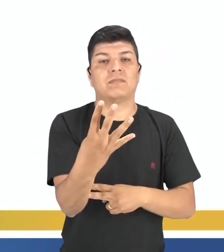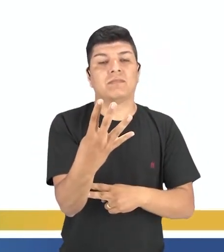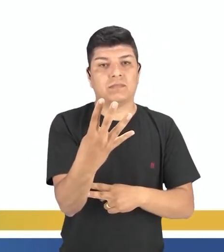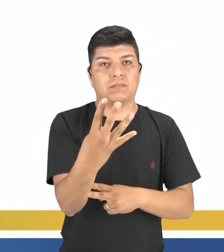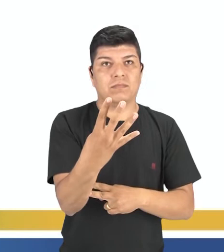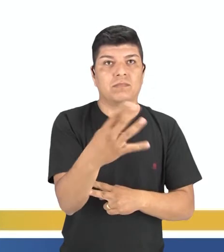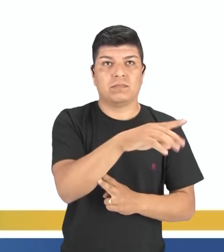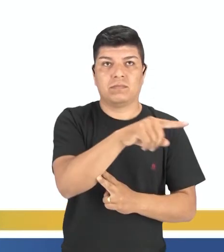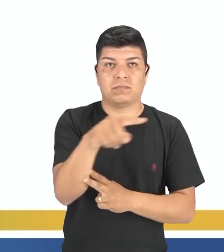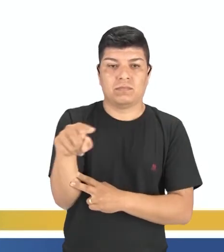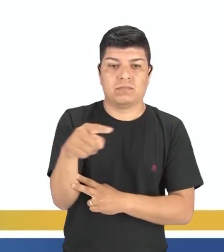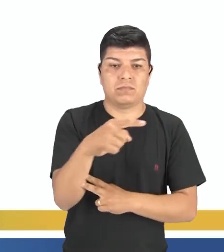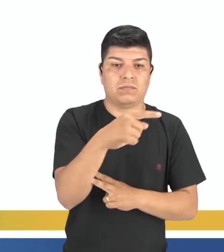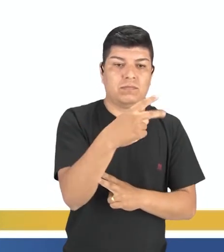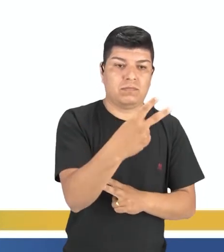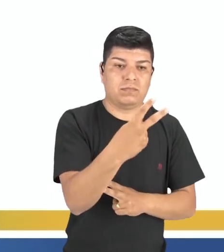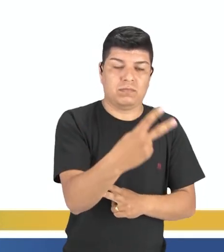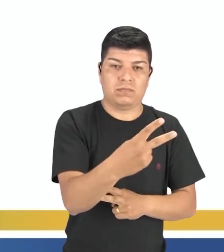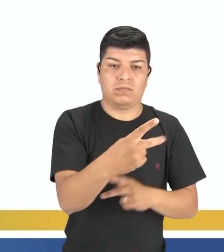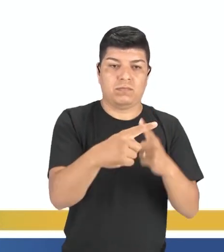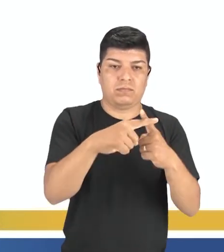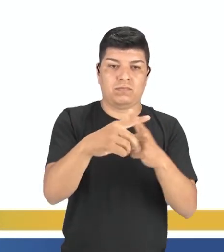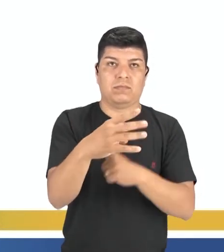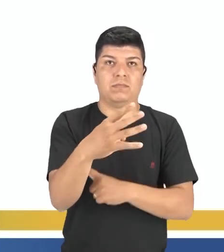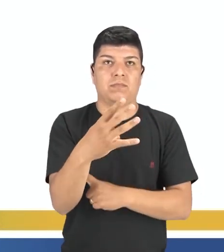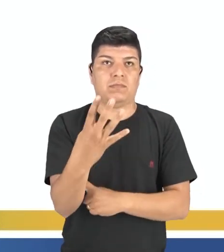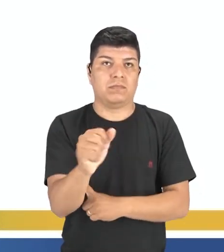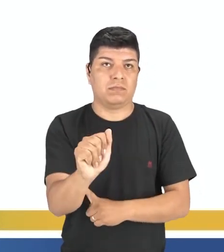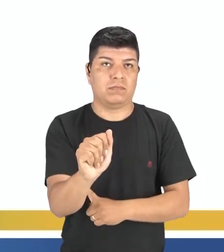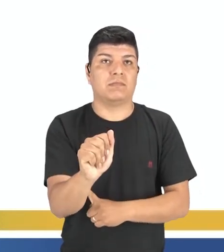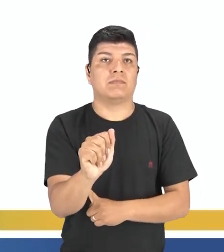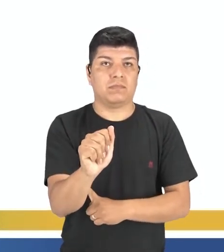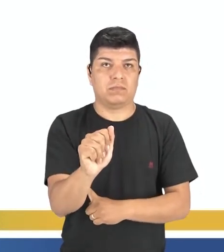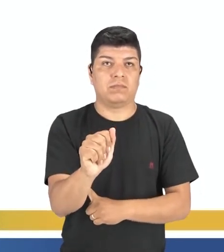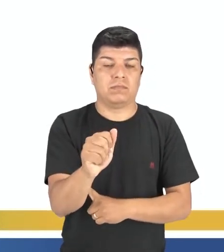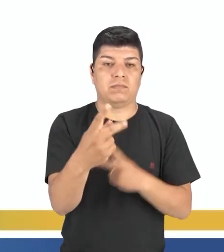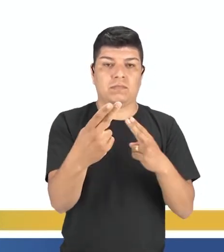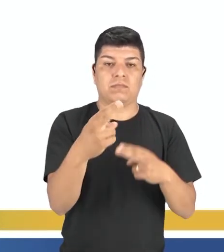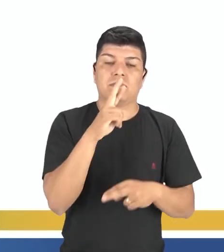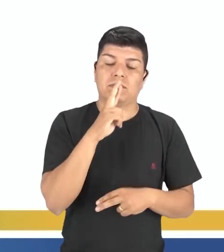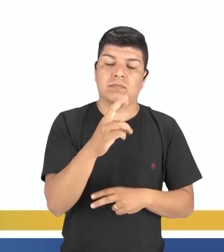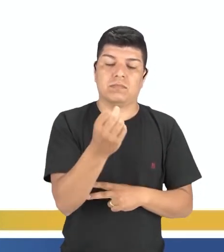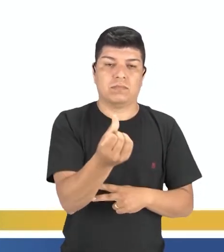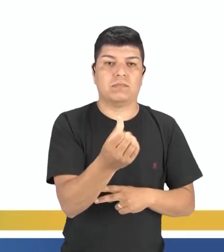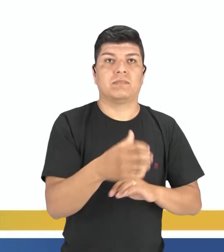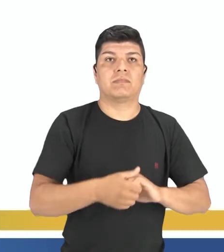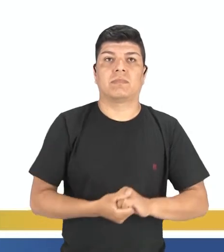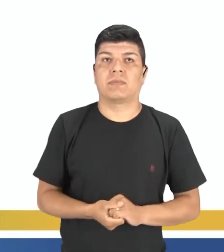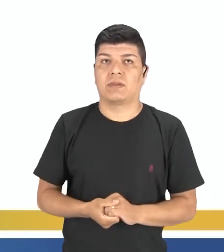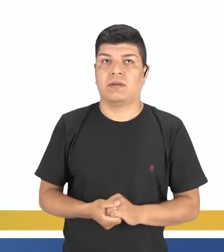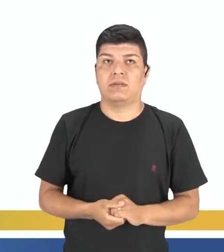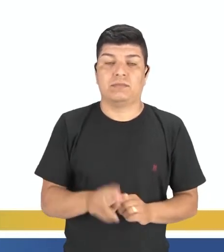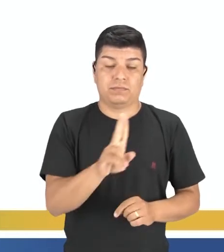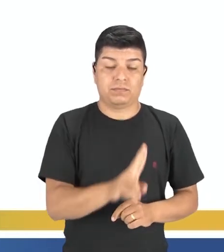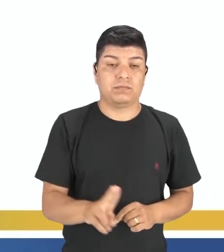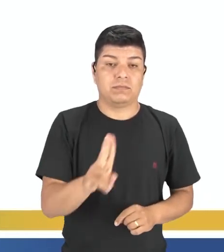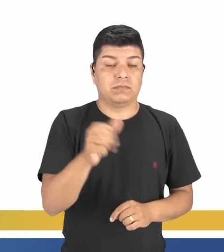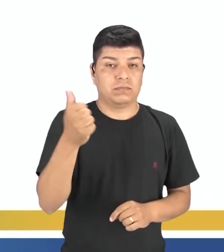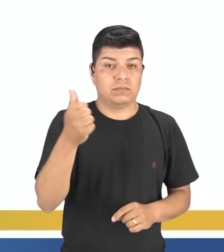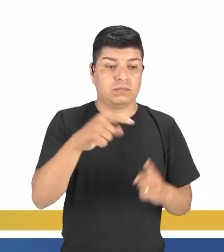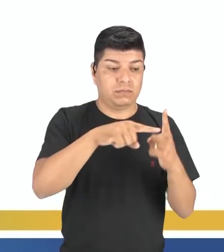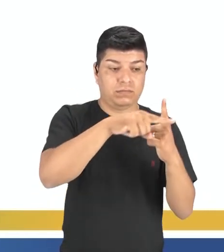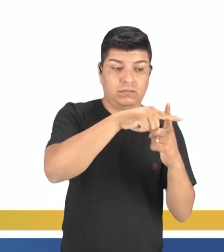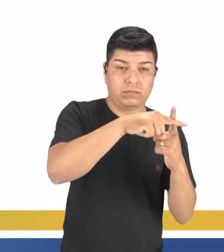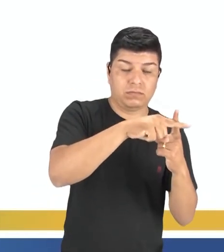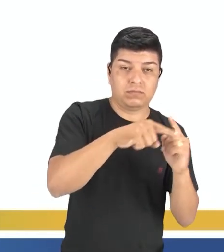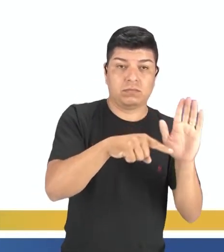2 vezes a, 2 vezes 3, no caso aqui 6. Então, trabalhando primeiro os